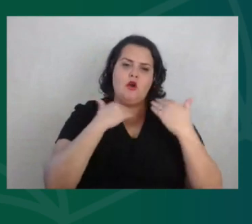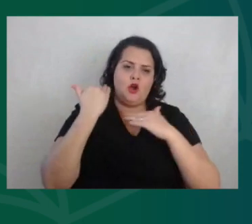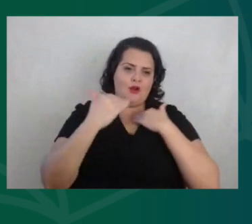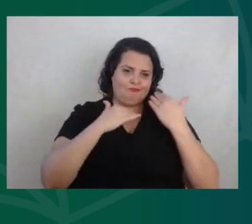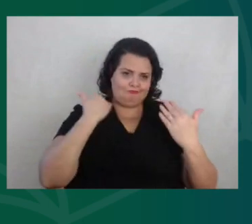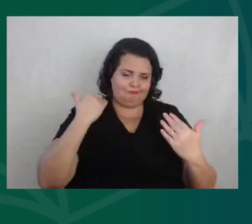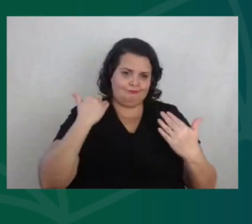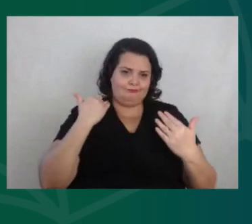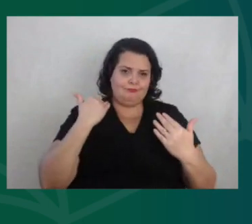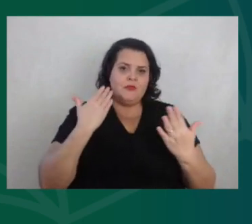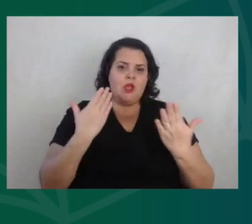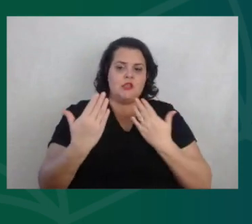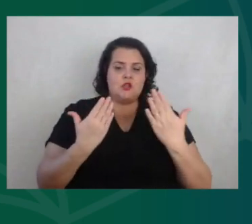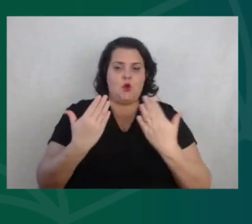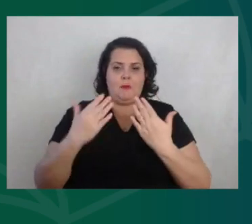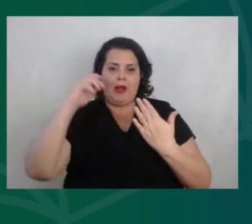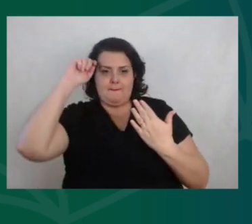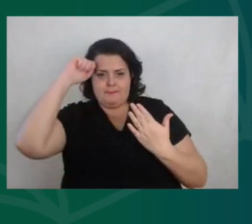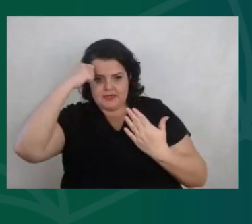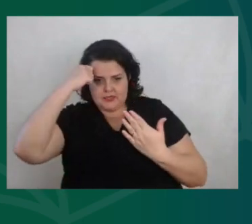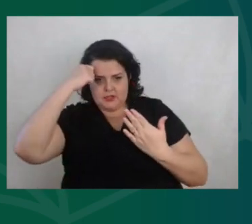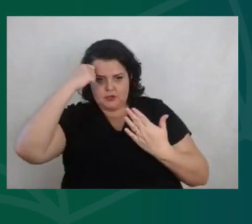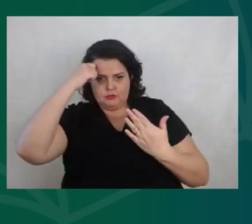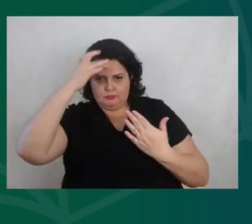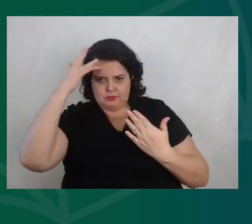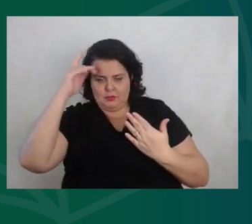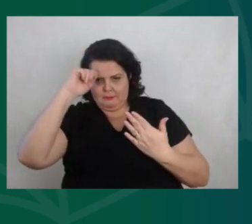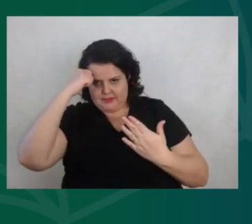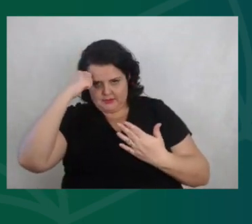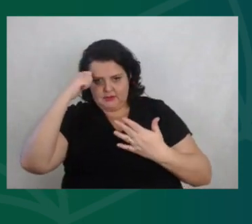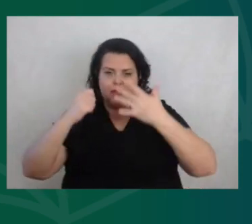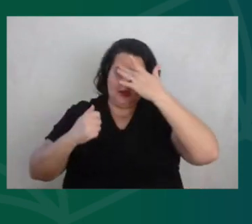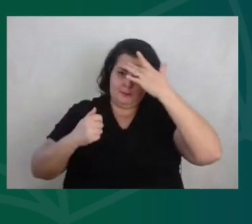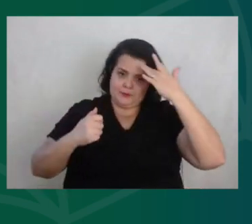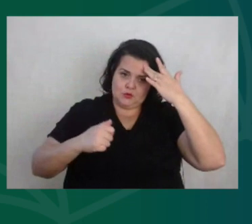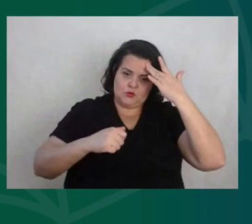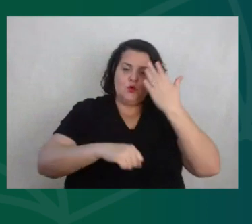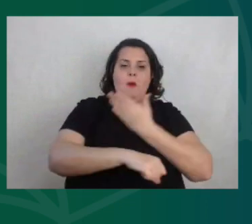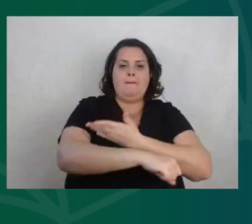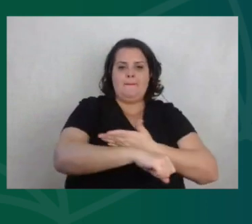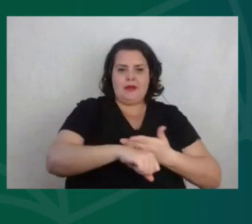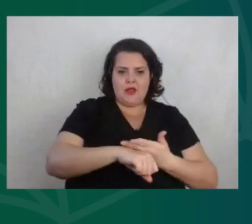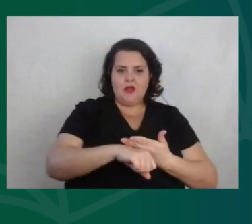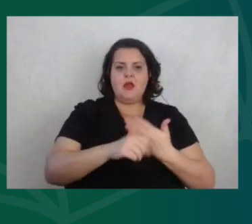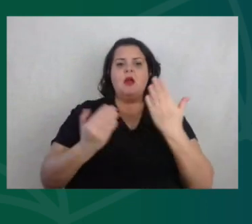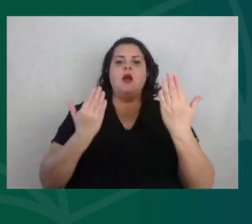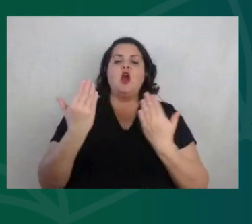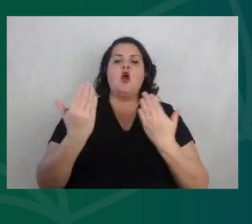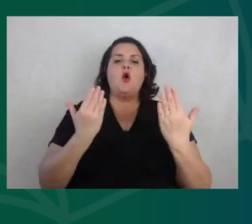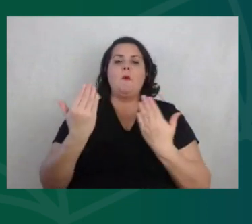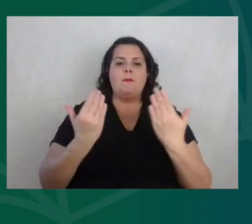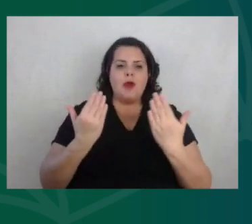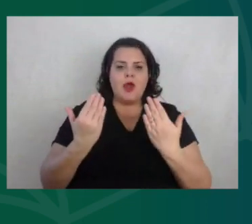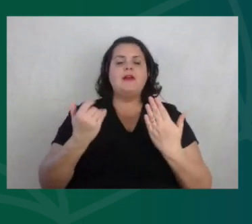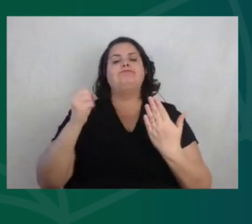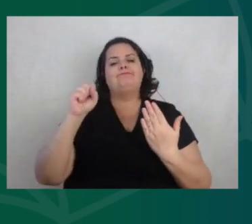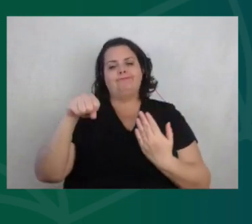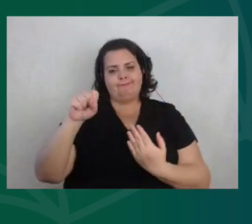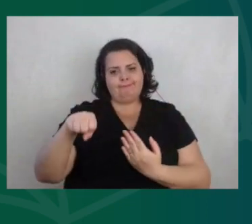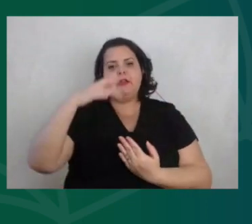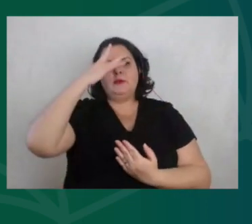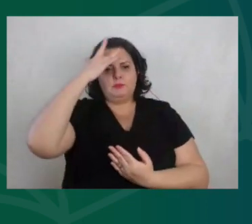aos brancos, né, que foram utilizados como referência. Então, aqui mostrando a questão da raça, ou cor da pele, também